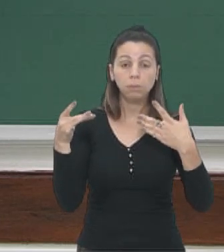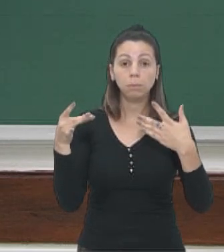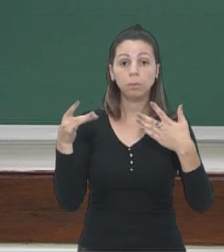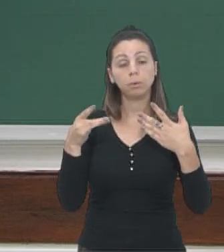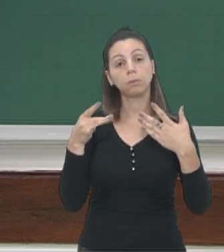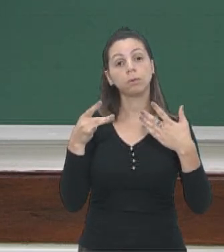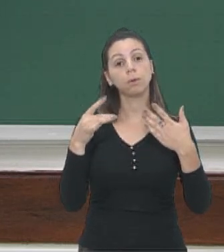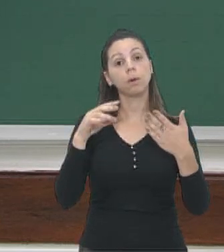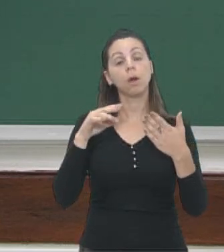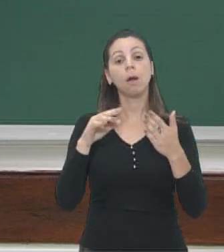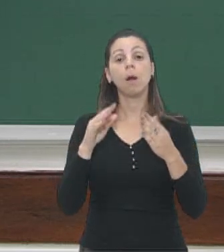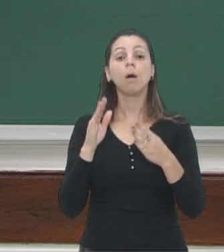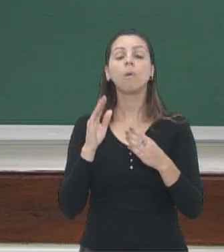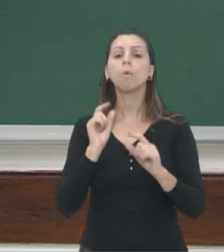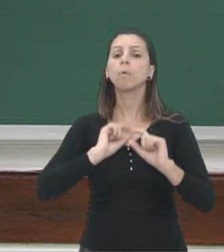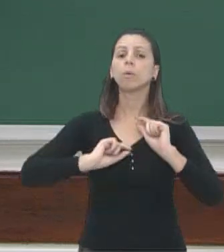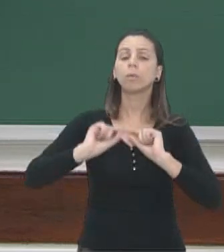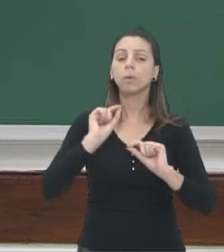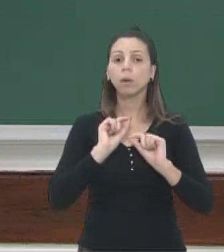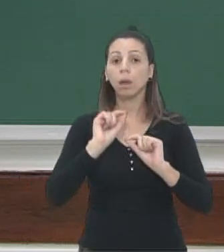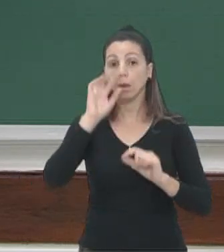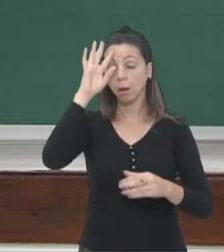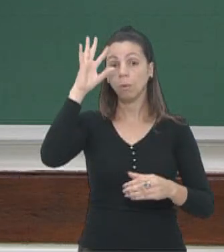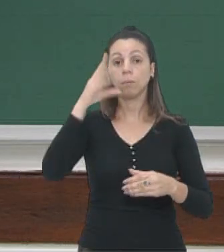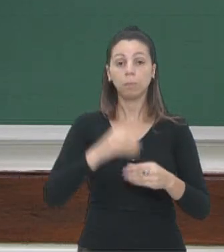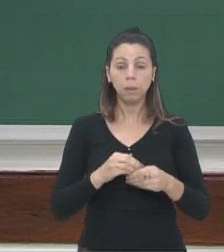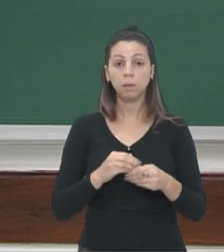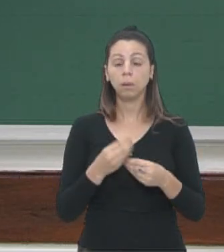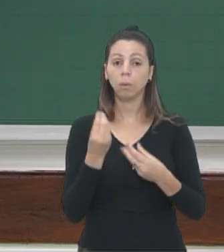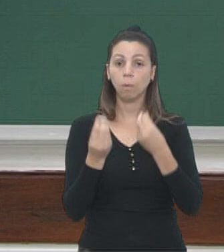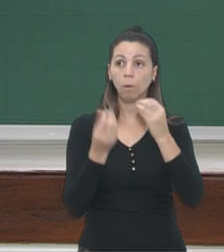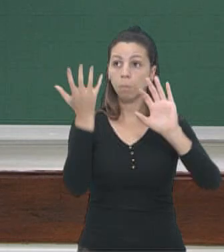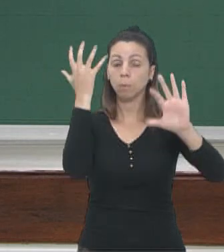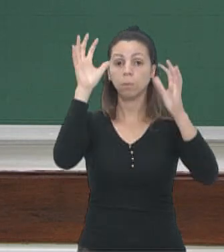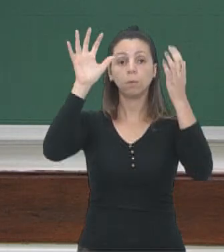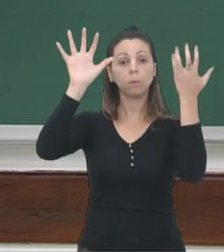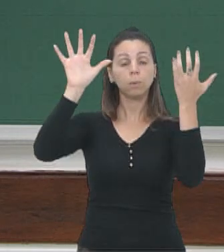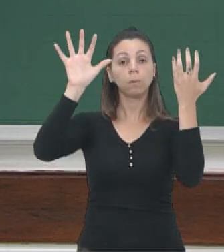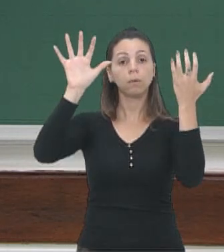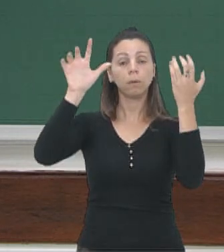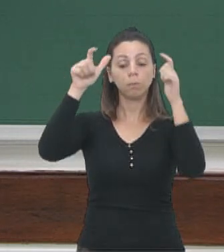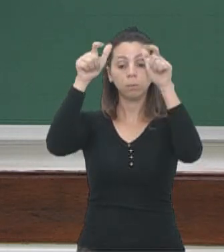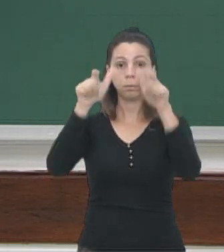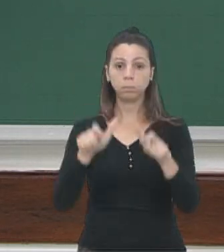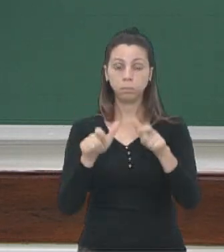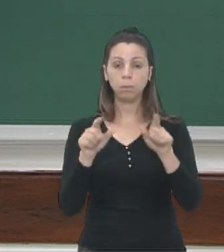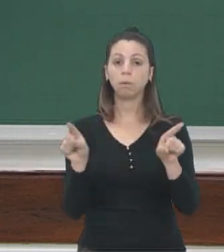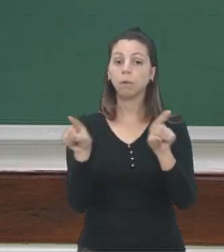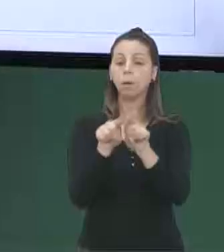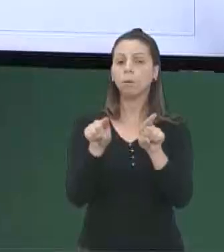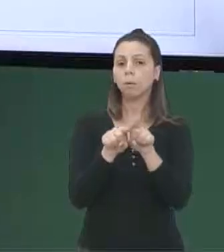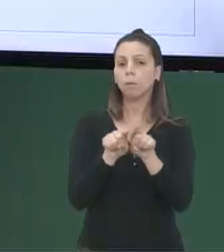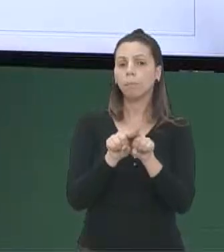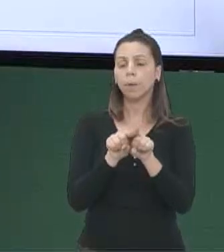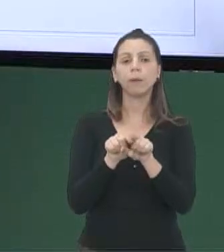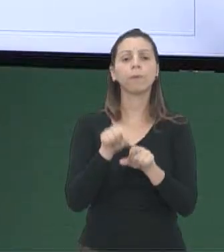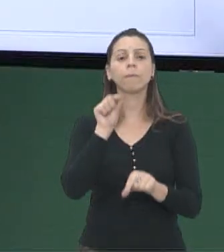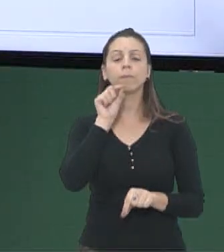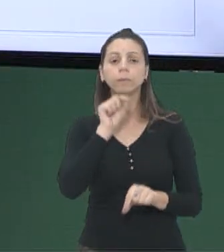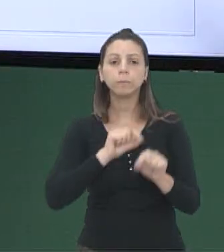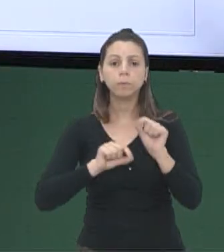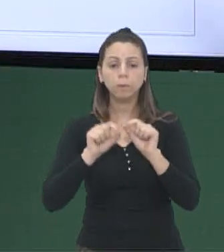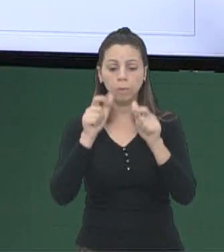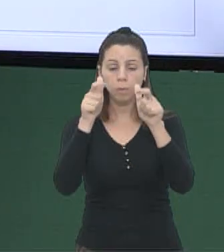mapa possibilitam a você compreender como estará o tempo na sua localidade. Também o fato de você saber